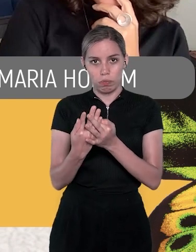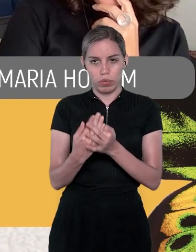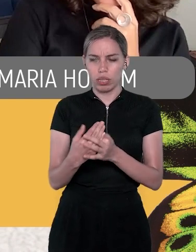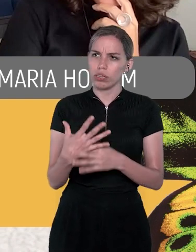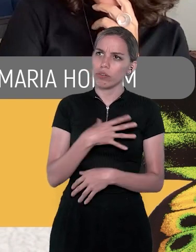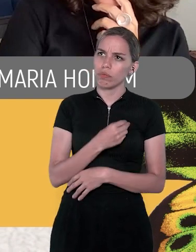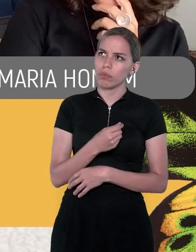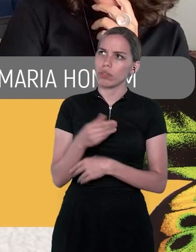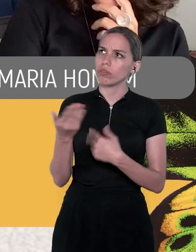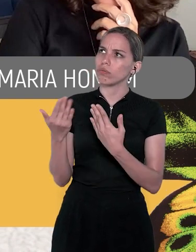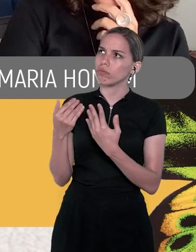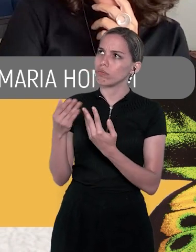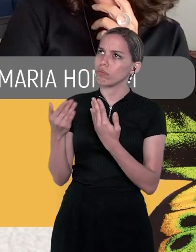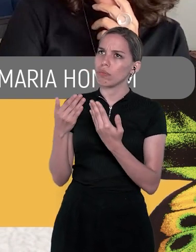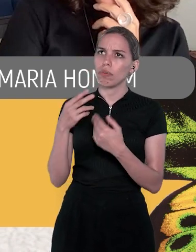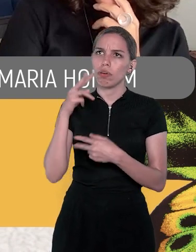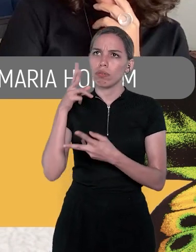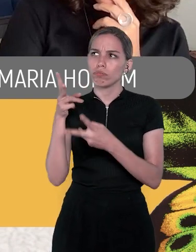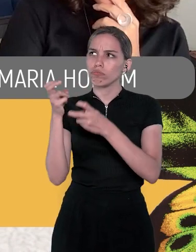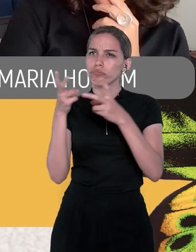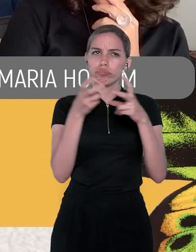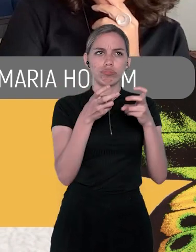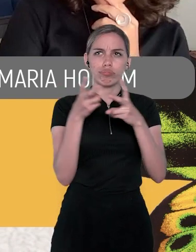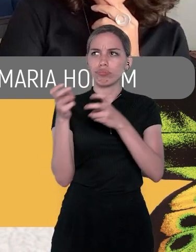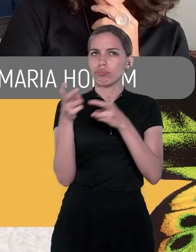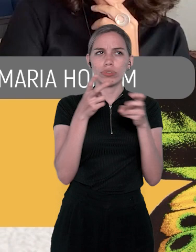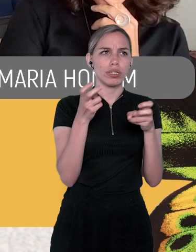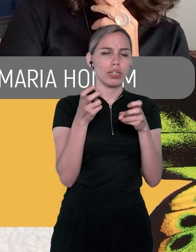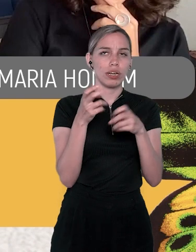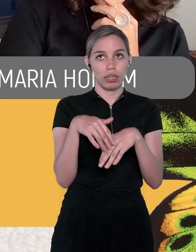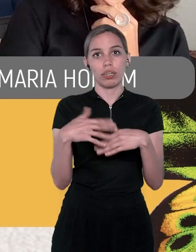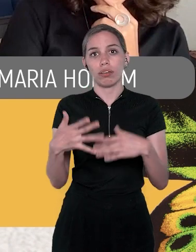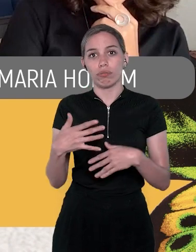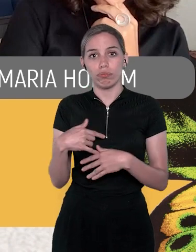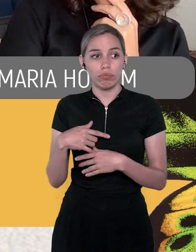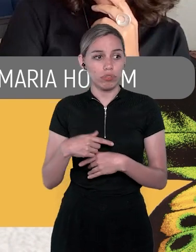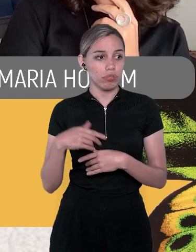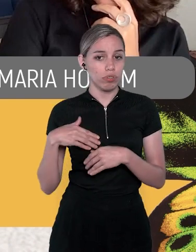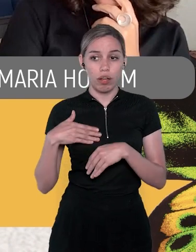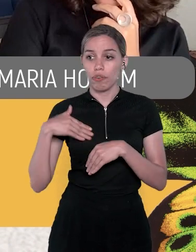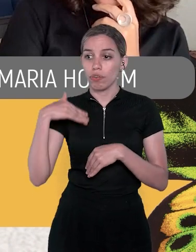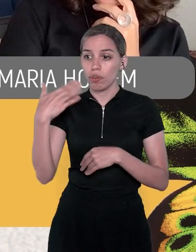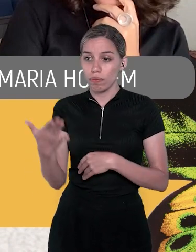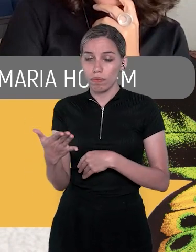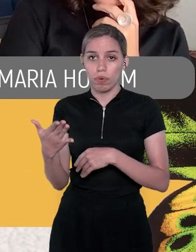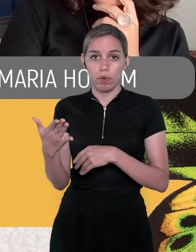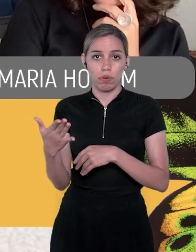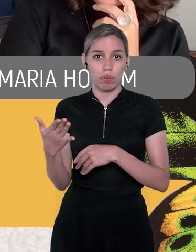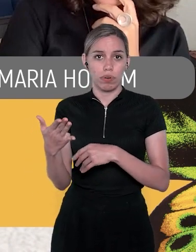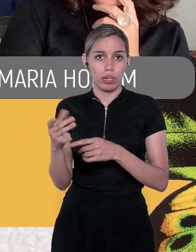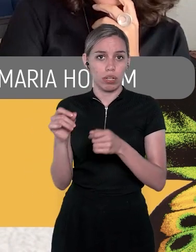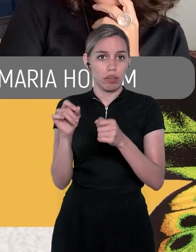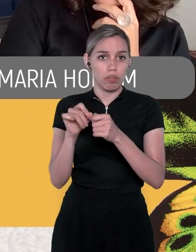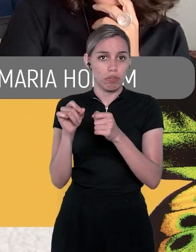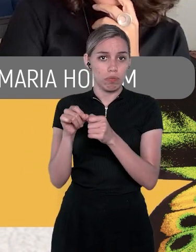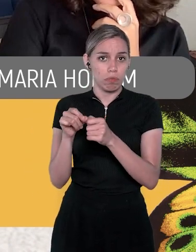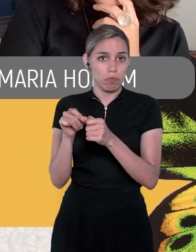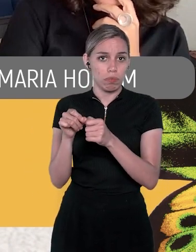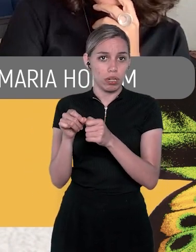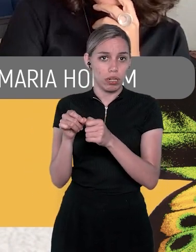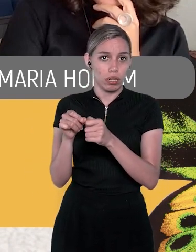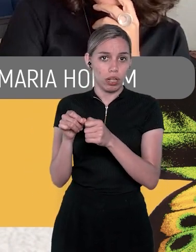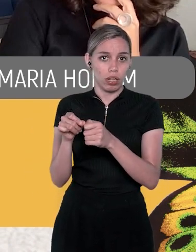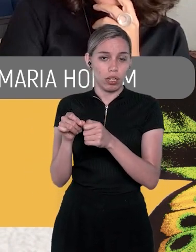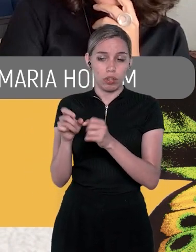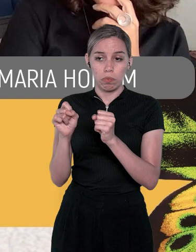conversa de casa e sem exatamente ter muita noção do que é o quê, né? E podem produzir um dano